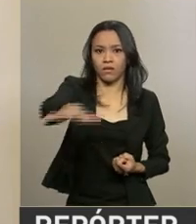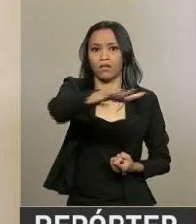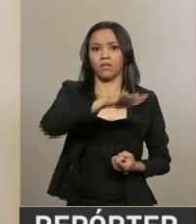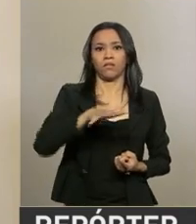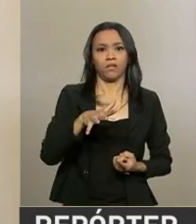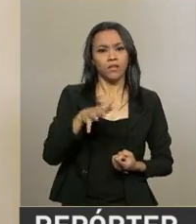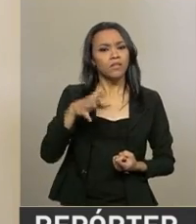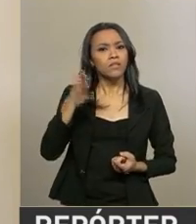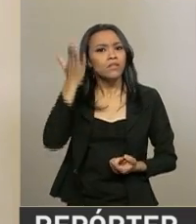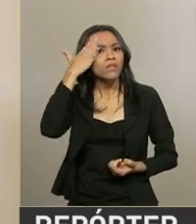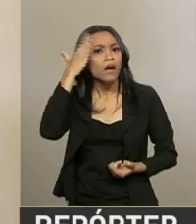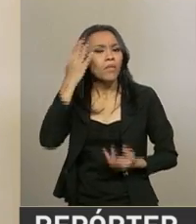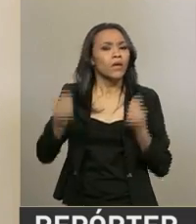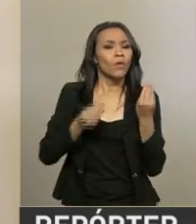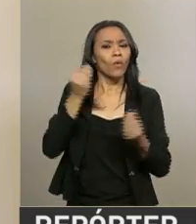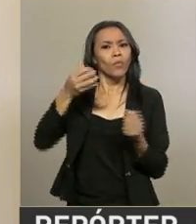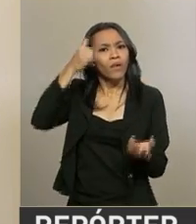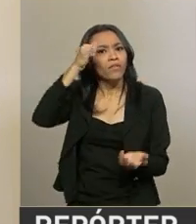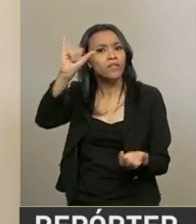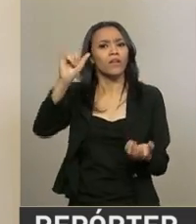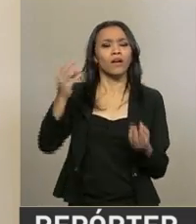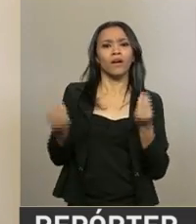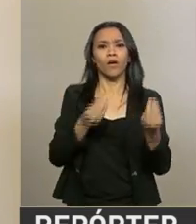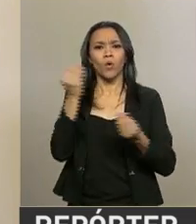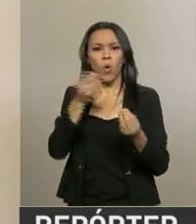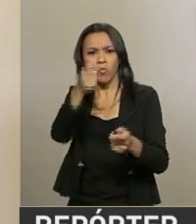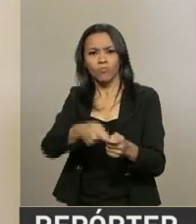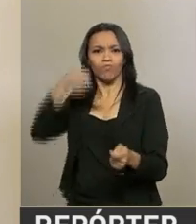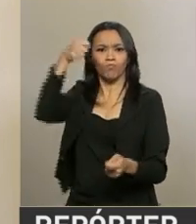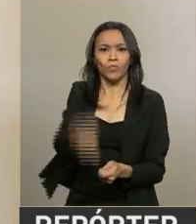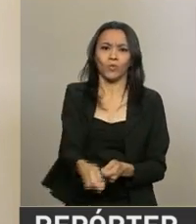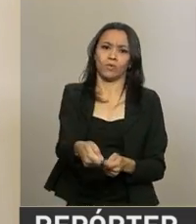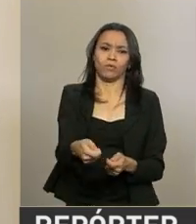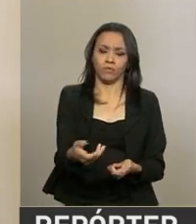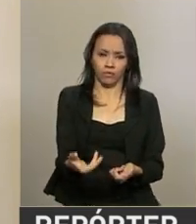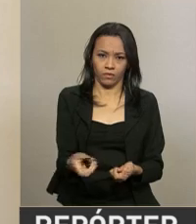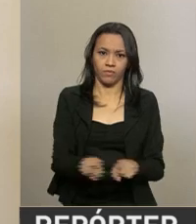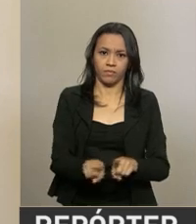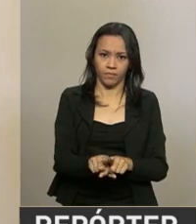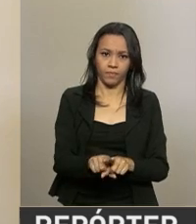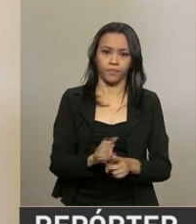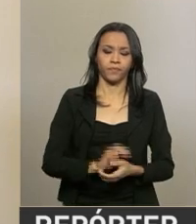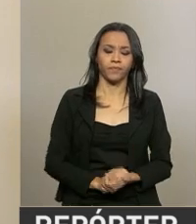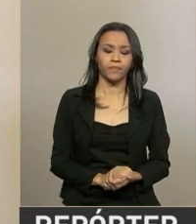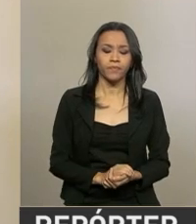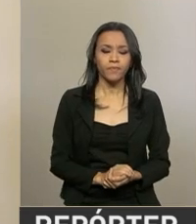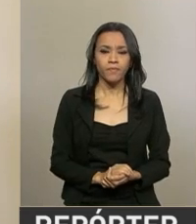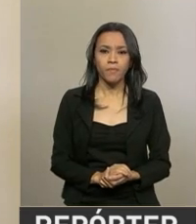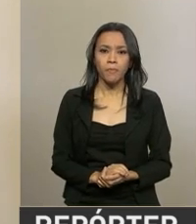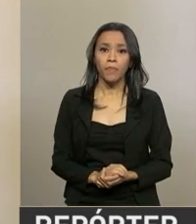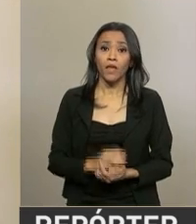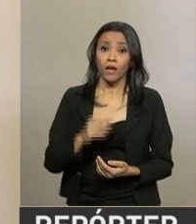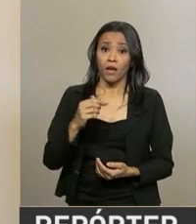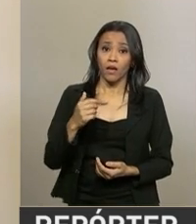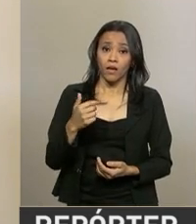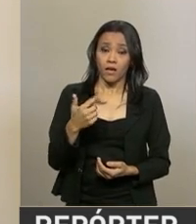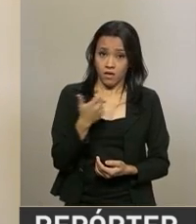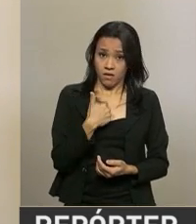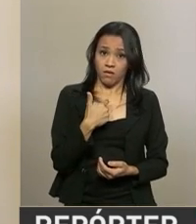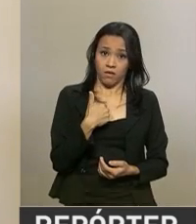de prevenção e repressão. Inclusive, e por, eu diria, mais até do